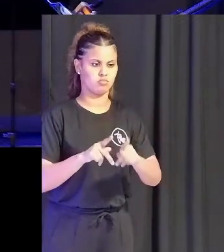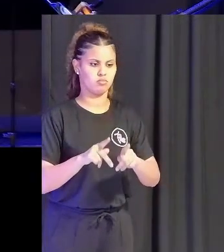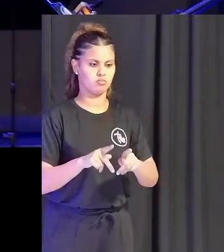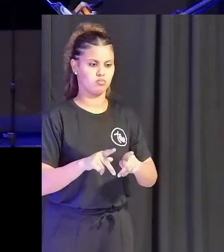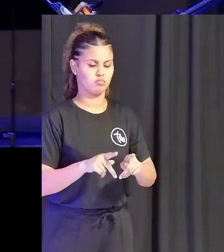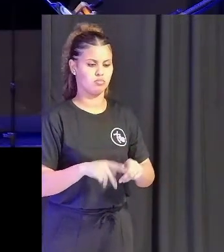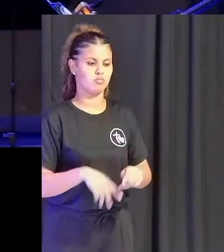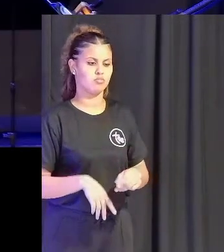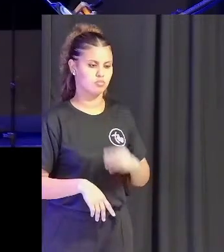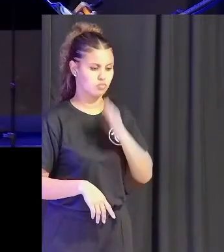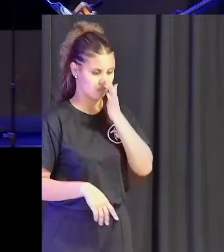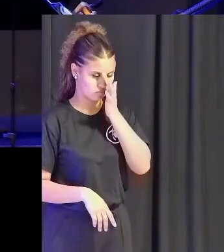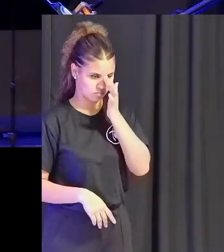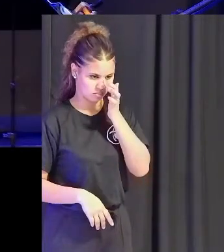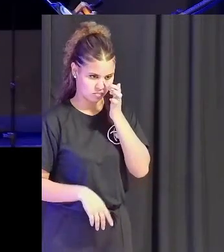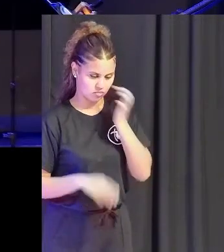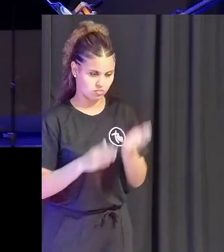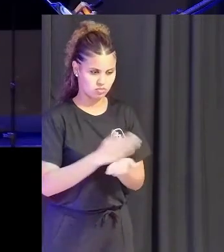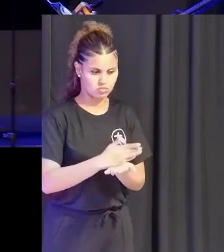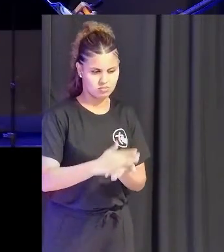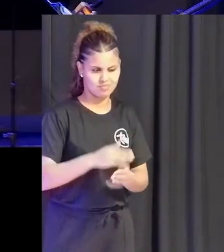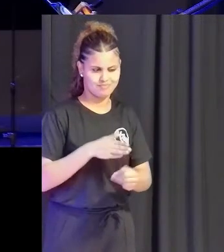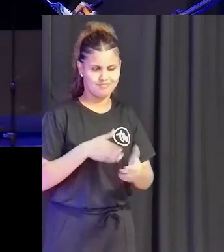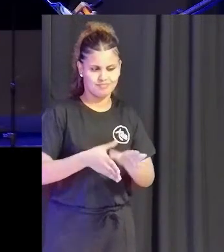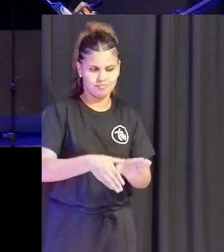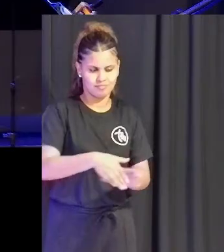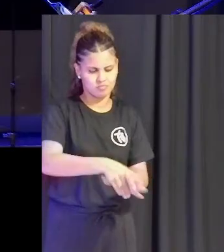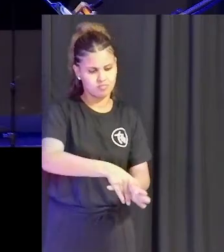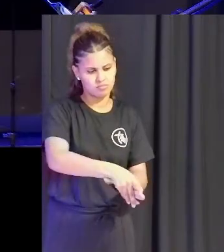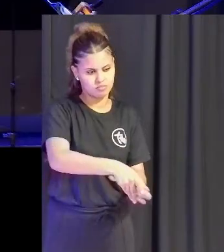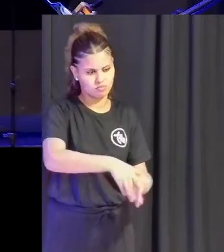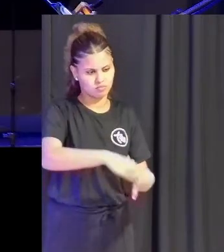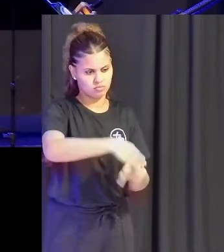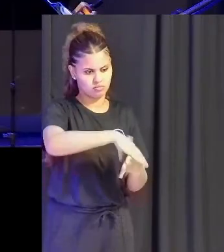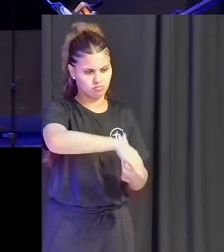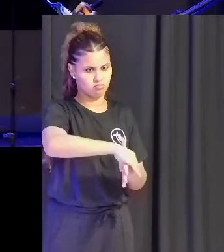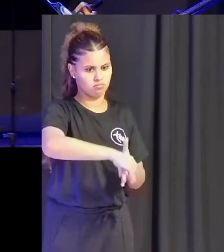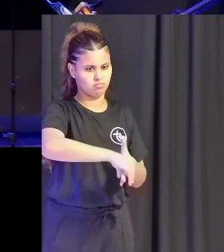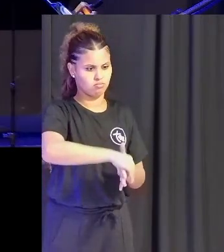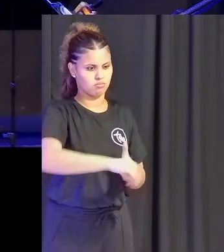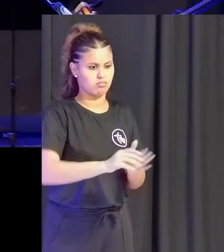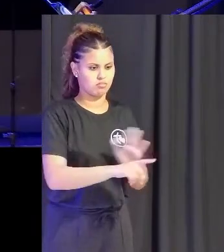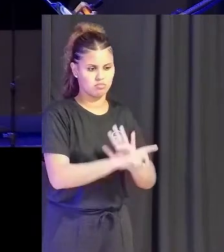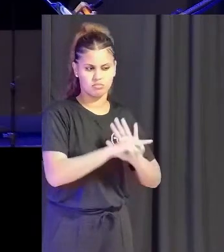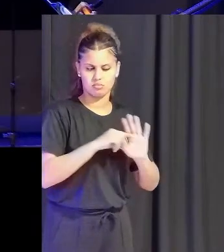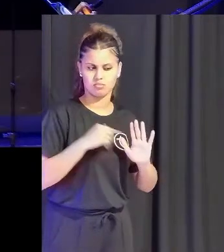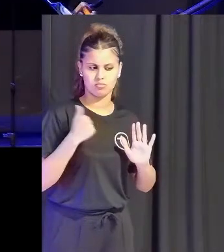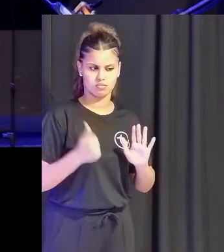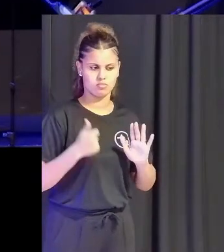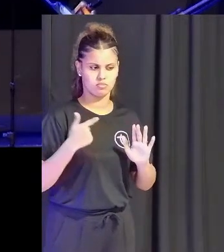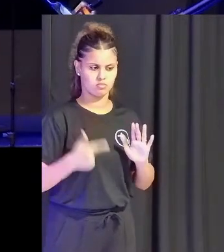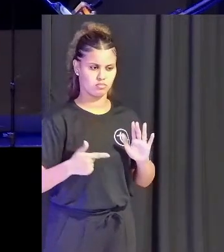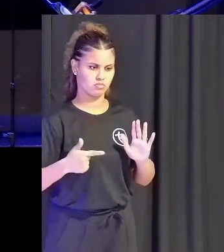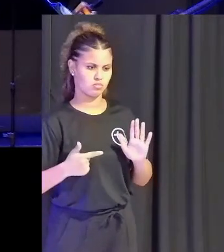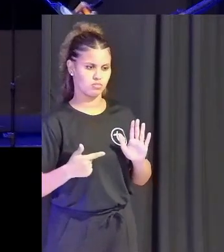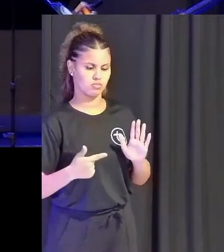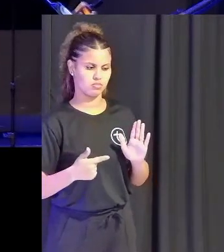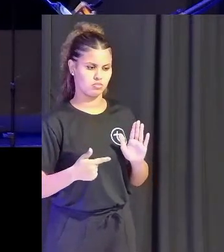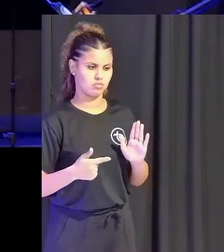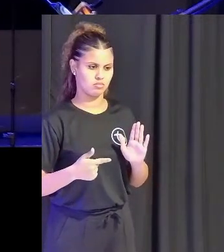alguns conselhos. Então a gente chega aí no versículo 12, ele vai dar uma